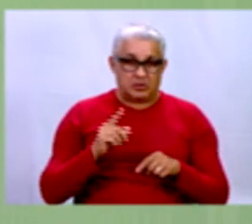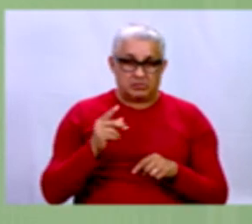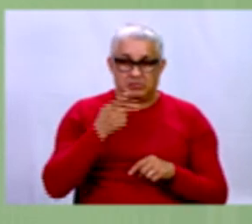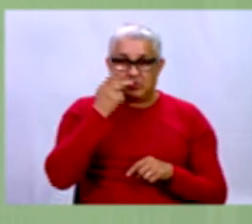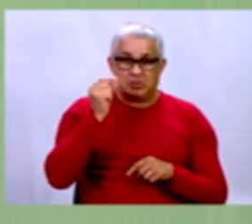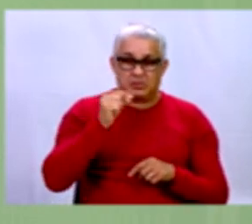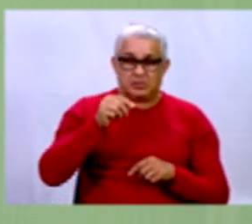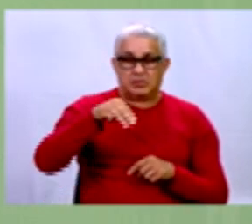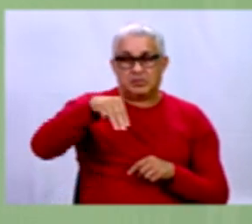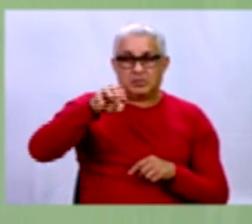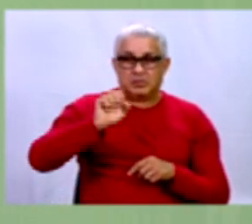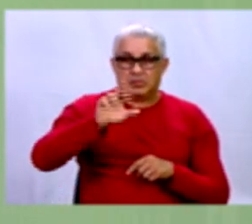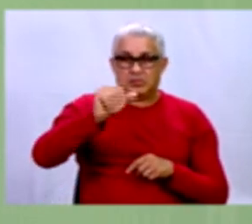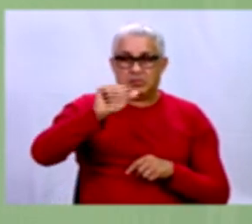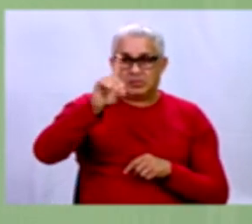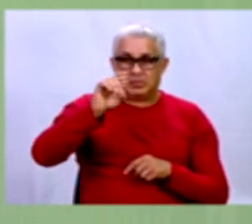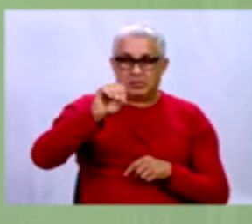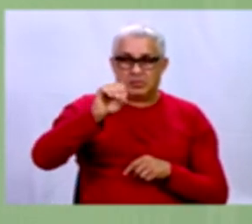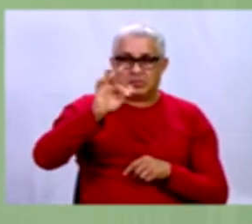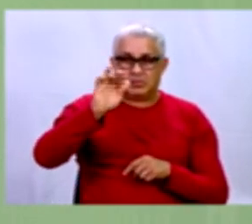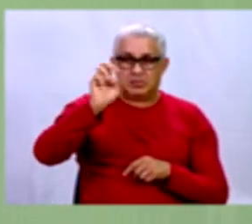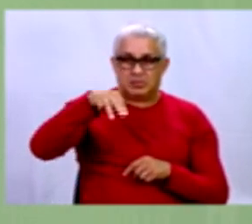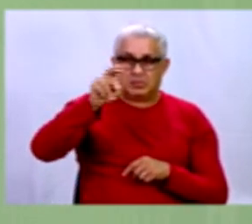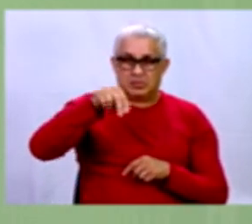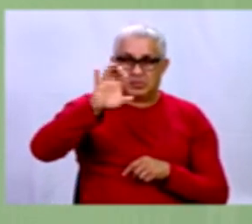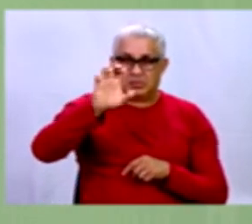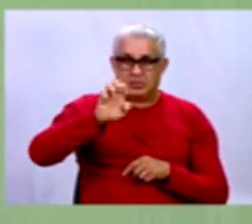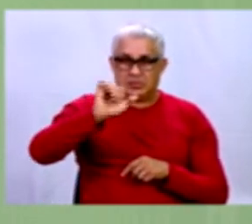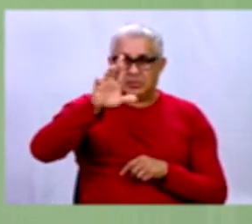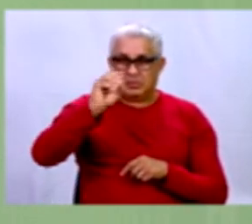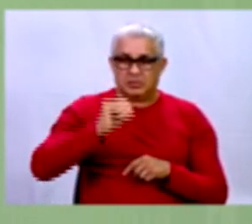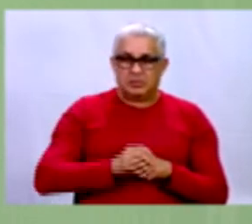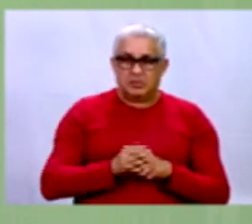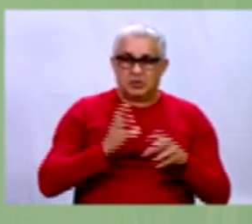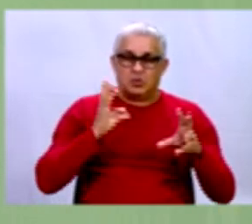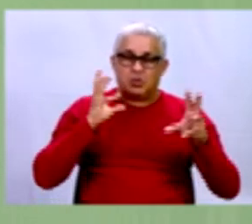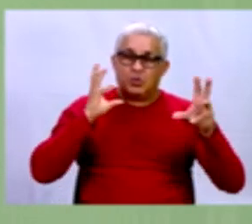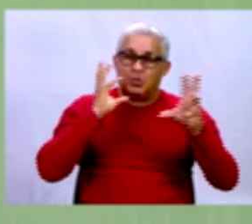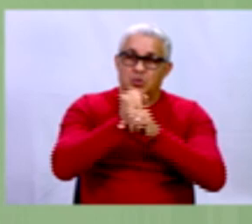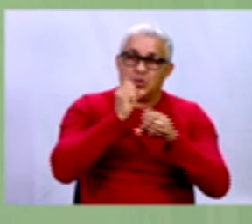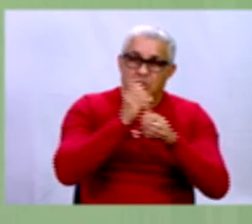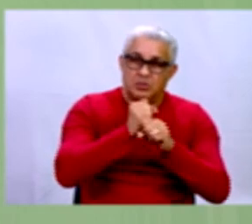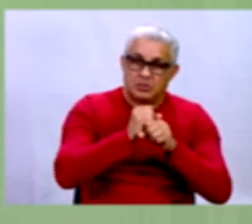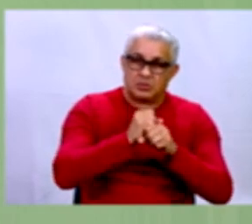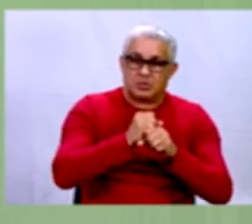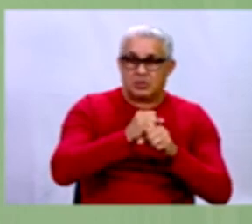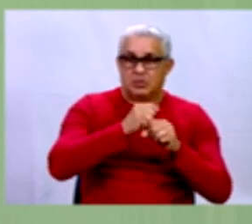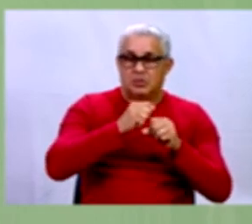mercado financeiro, determine o valor acumulado por esse investidor no final do quarto ano.